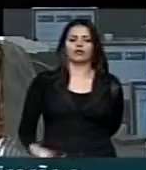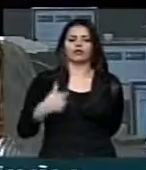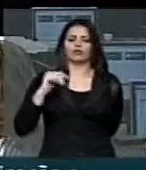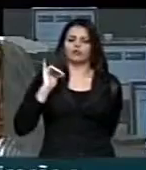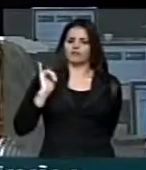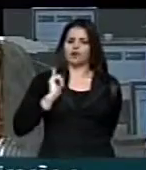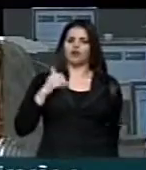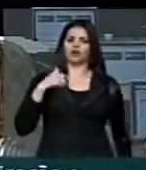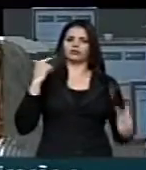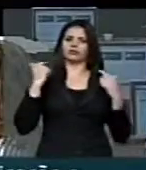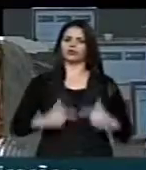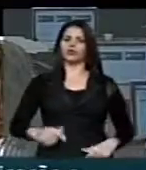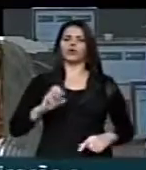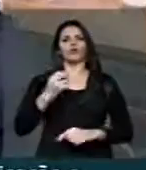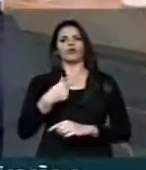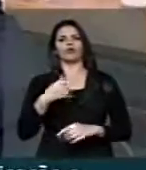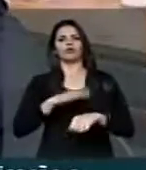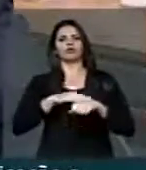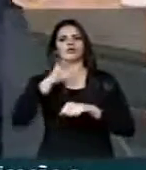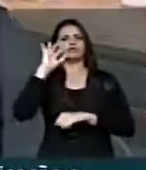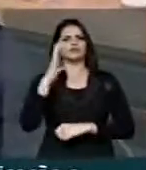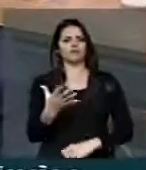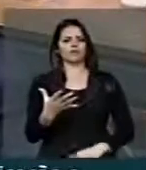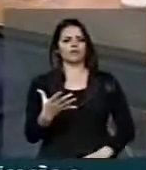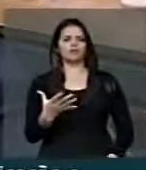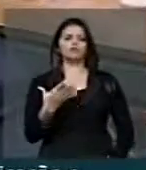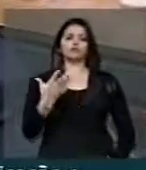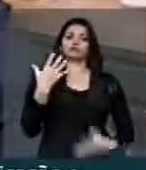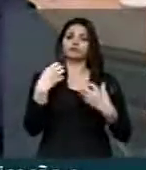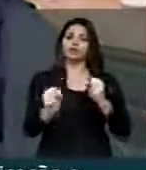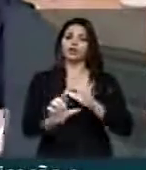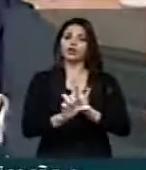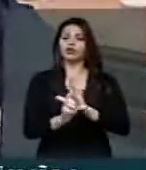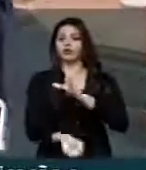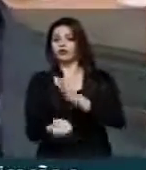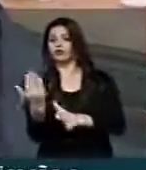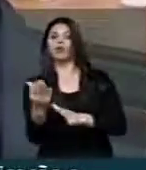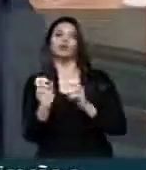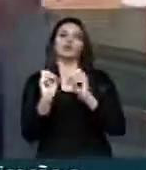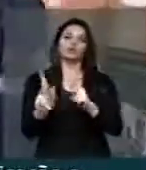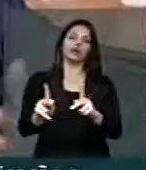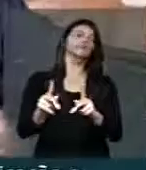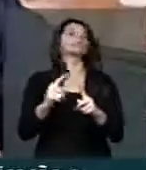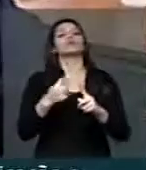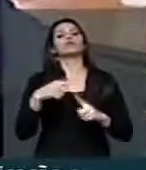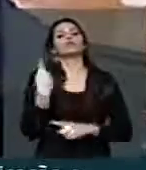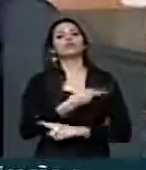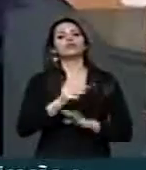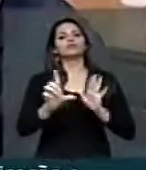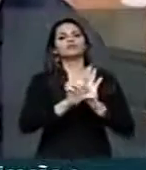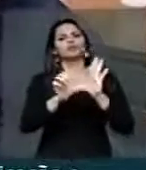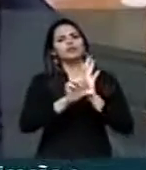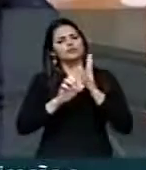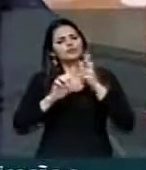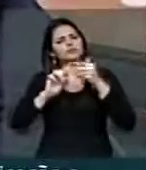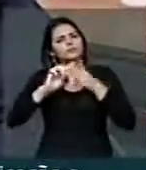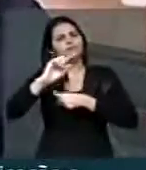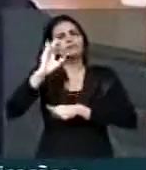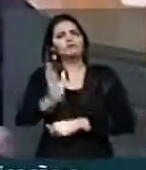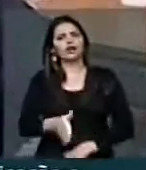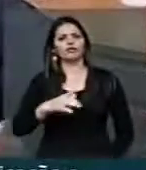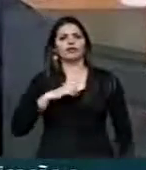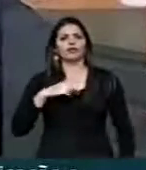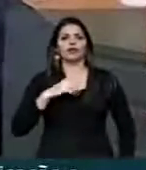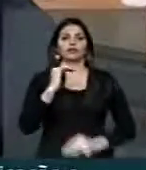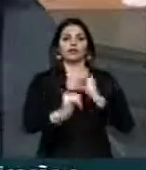homogênea, tomar suas decisões, vamos fazer uma lei para aquilo. E nós, porque nós temos toda uma legislação. Se a internet é